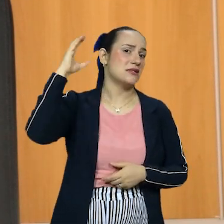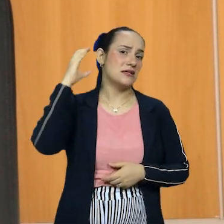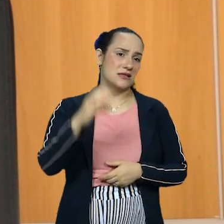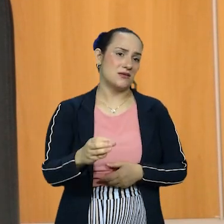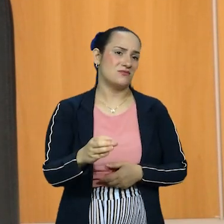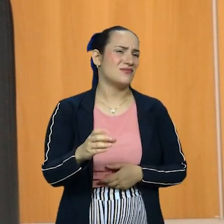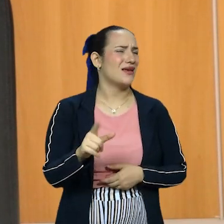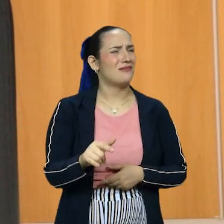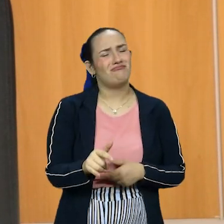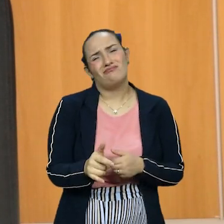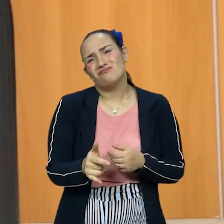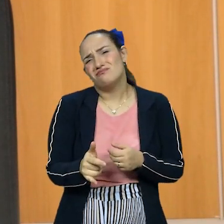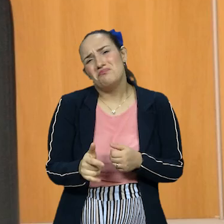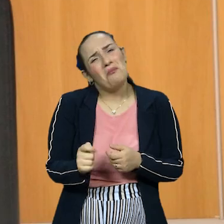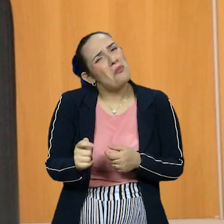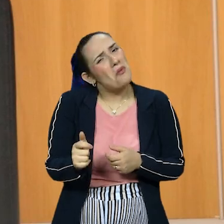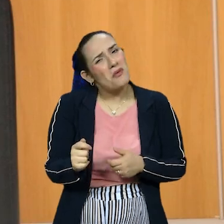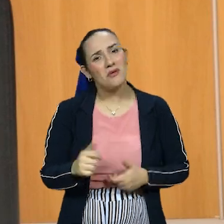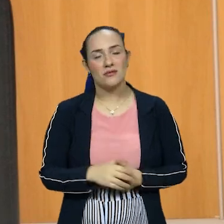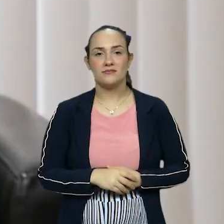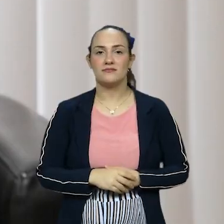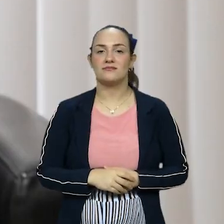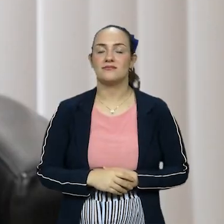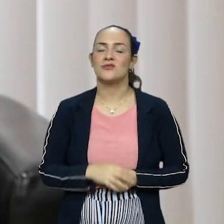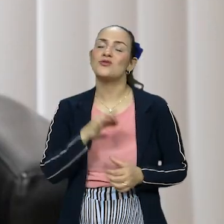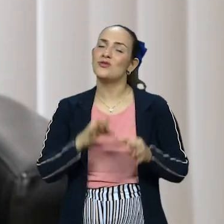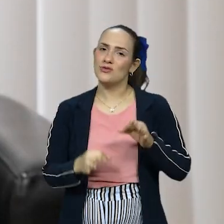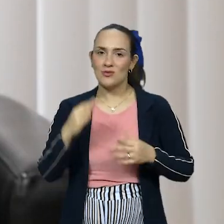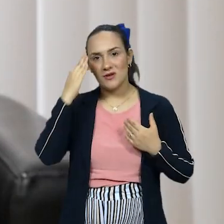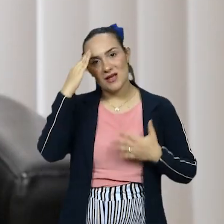O cometimento de crime e o desvirtuamento é mínimo.